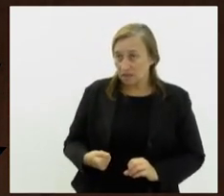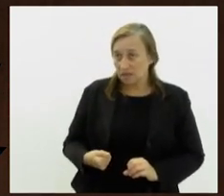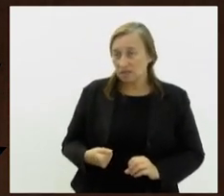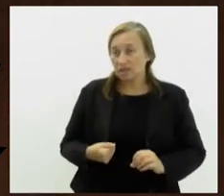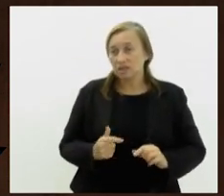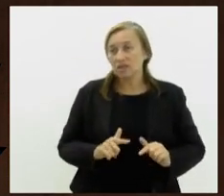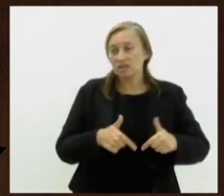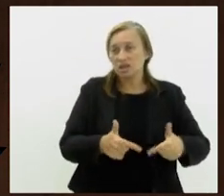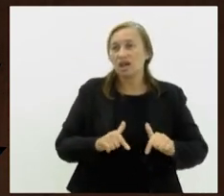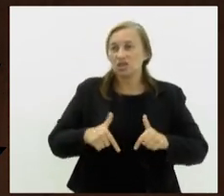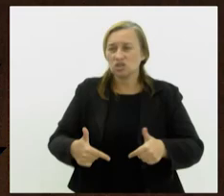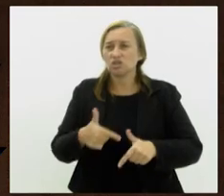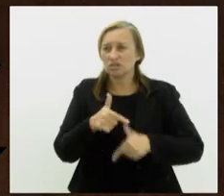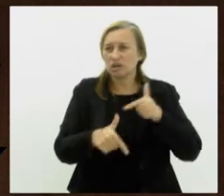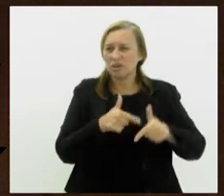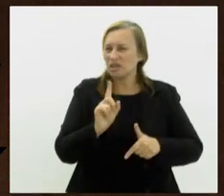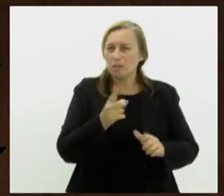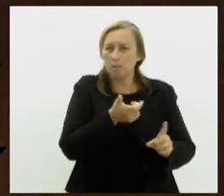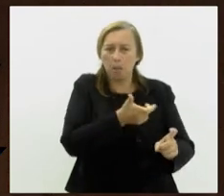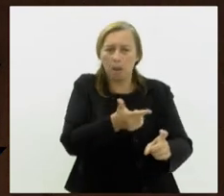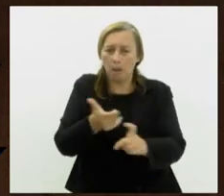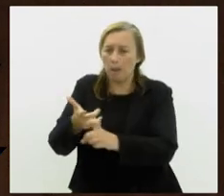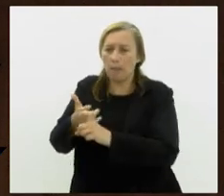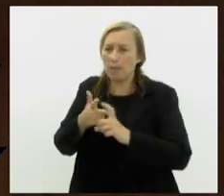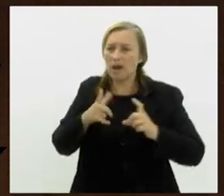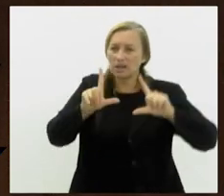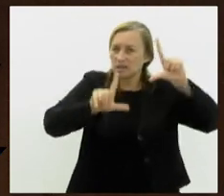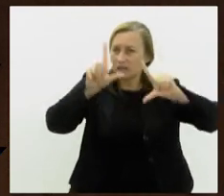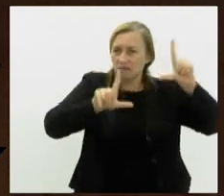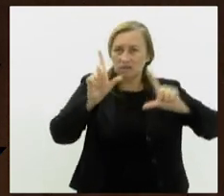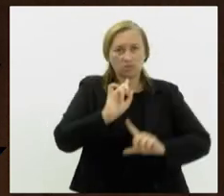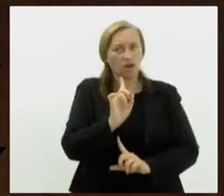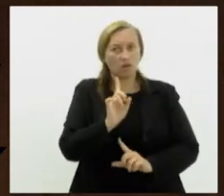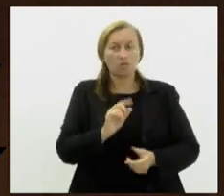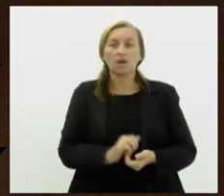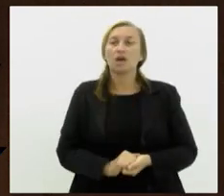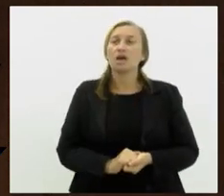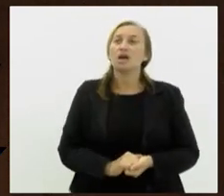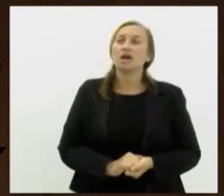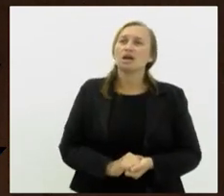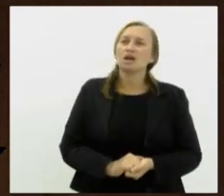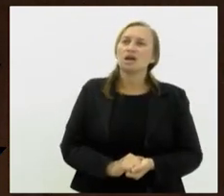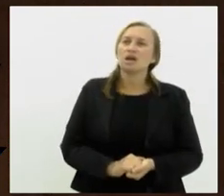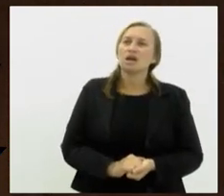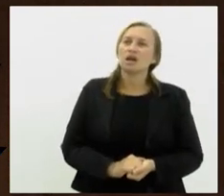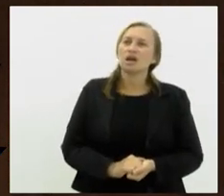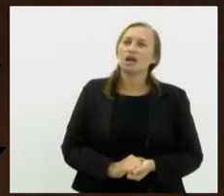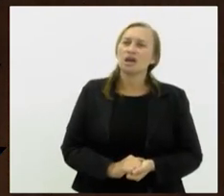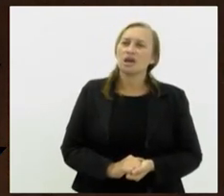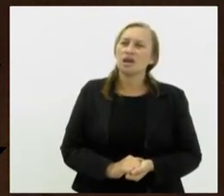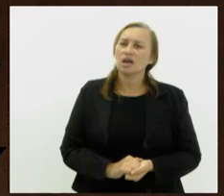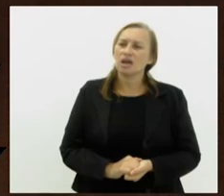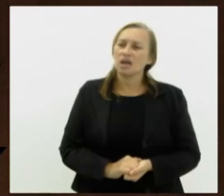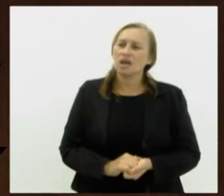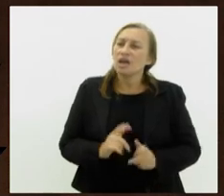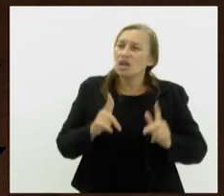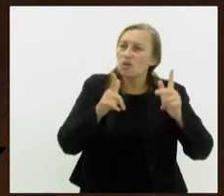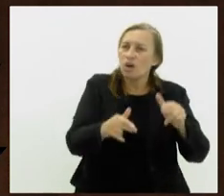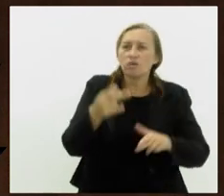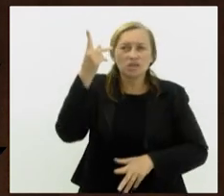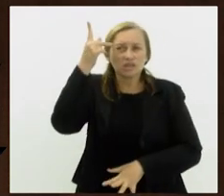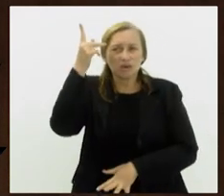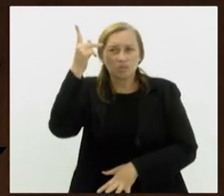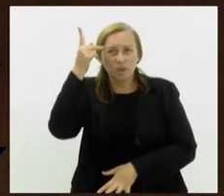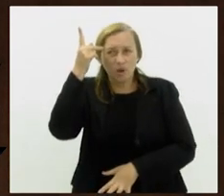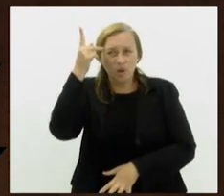sair na televisão, dando tiro e matando o sujeitinho. É sufocando, como São Paulo fez agora,